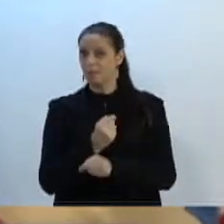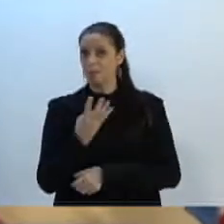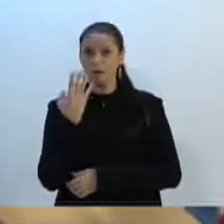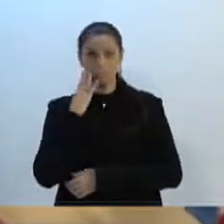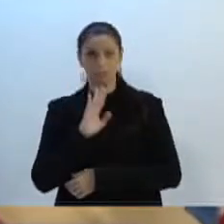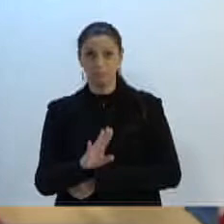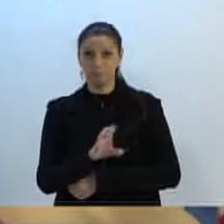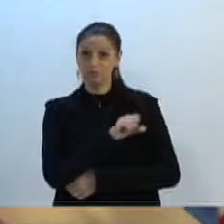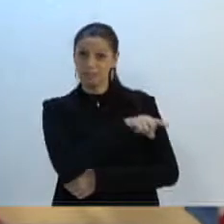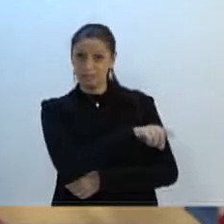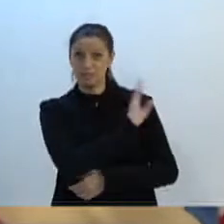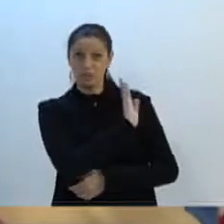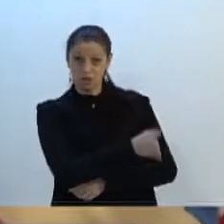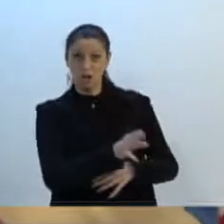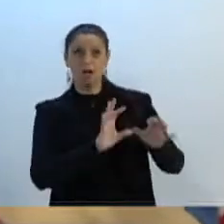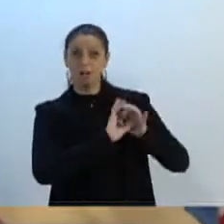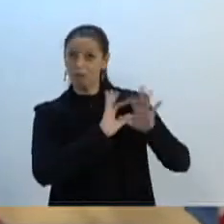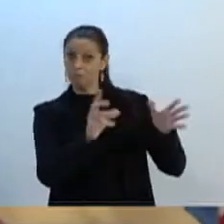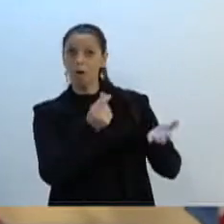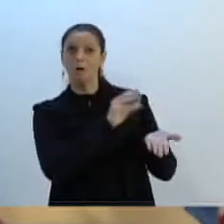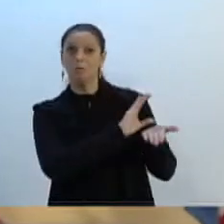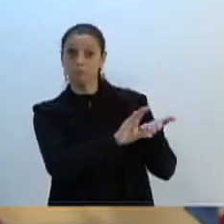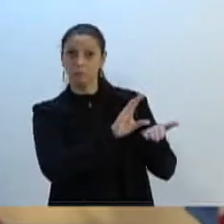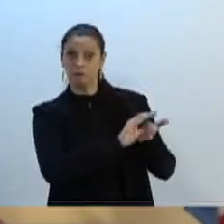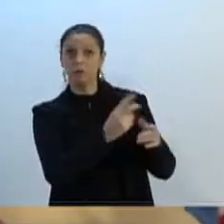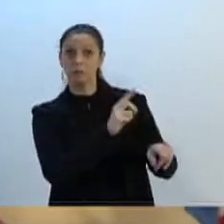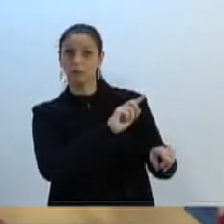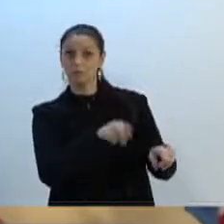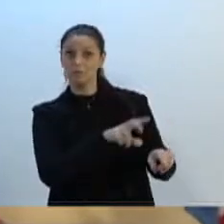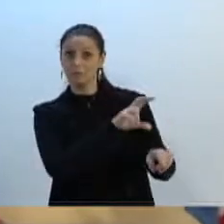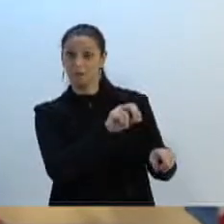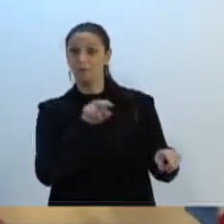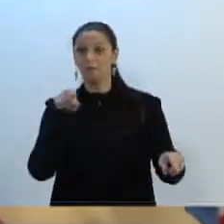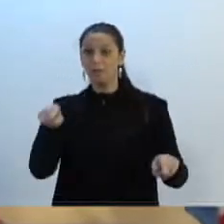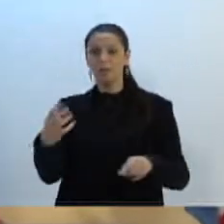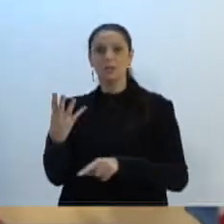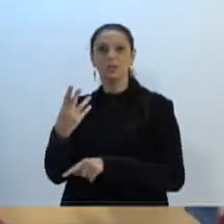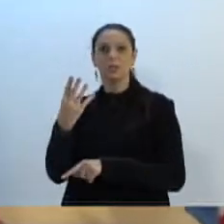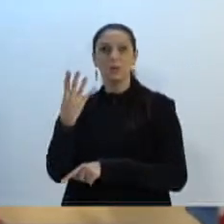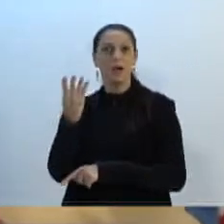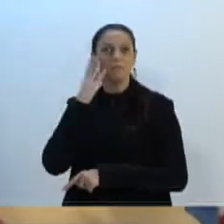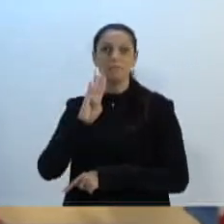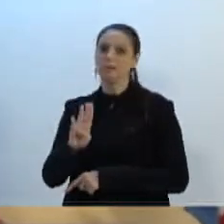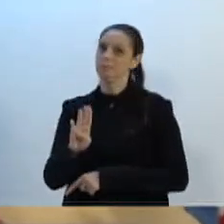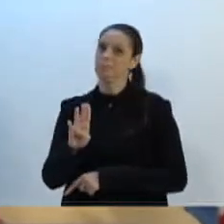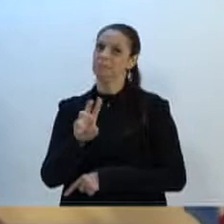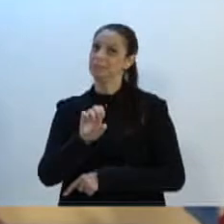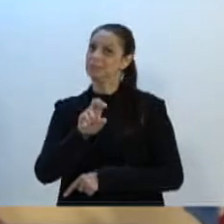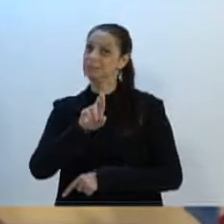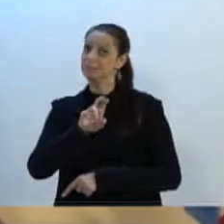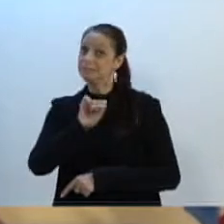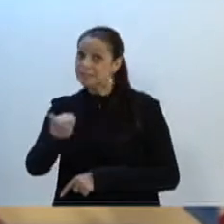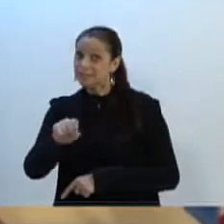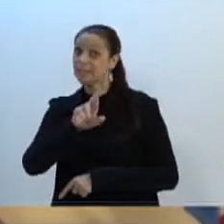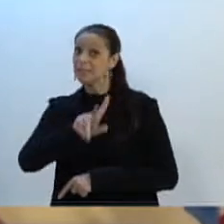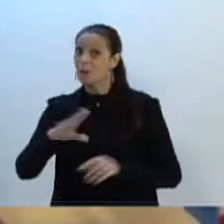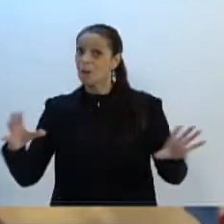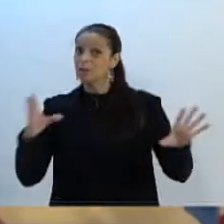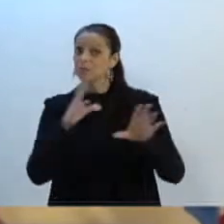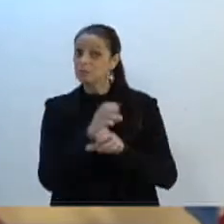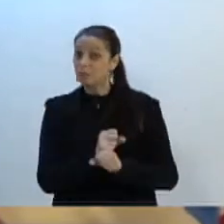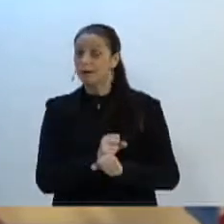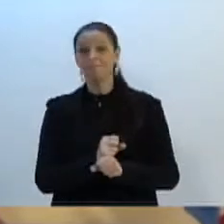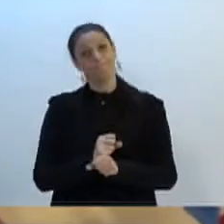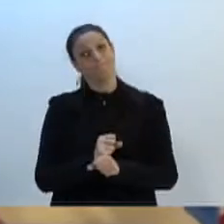pela Secretaria Nacional de Aviação Civil, aí não seriam 4 milhões, né? Seriam menos. Mas, de uma certa forma, que a gente